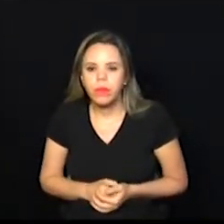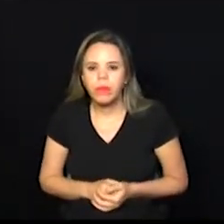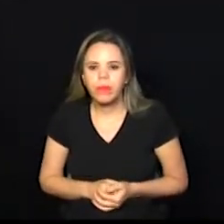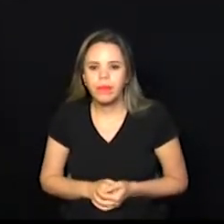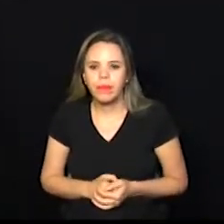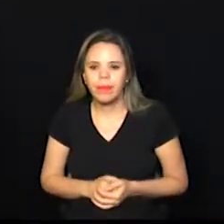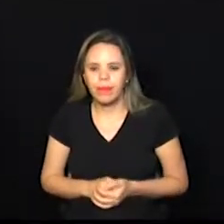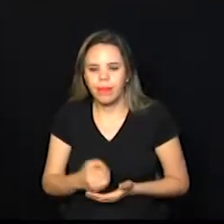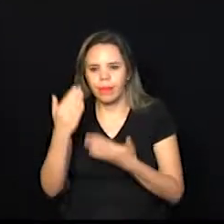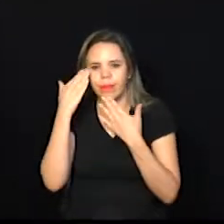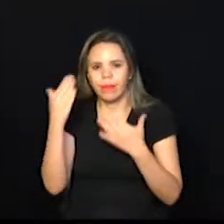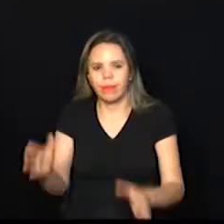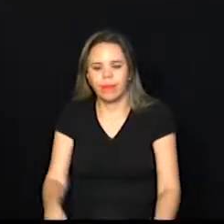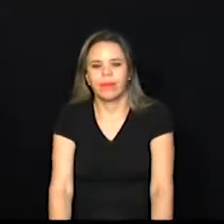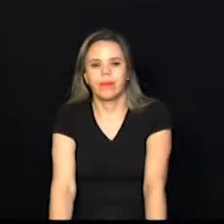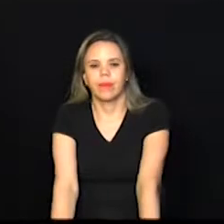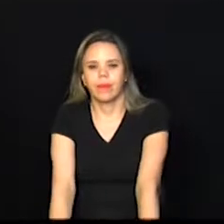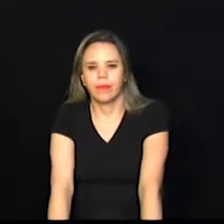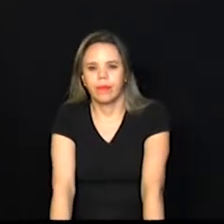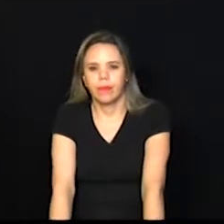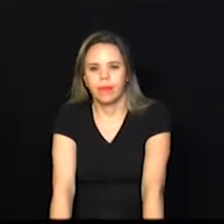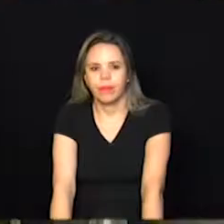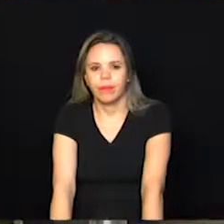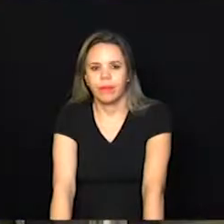Muito obrigada.